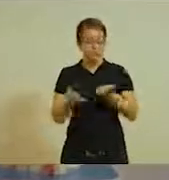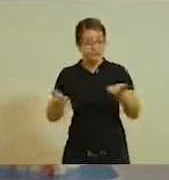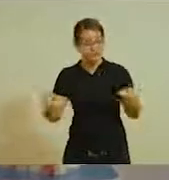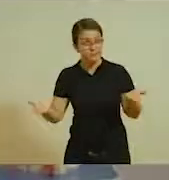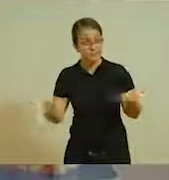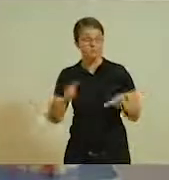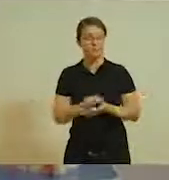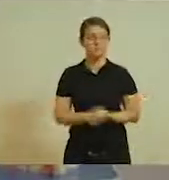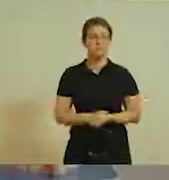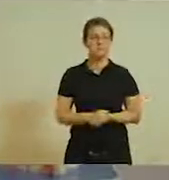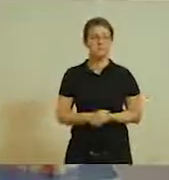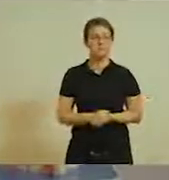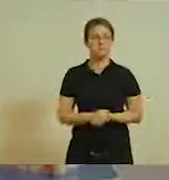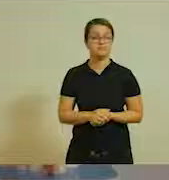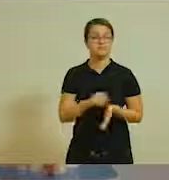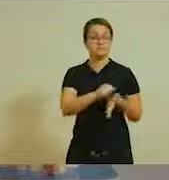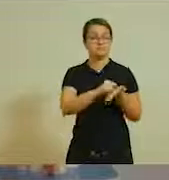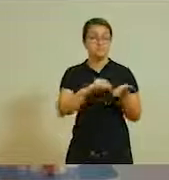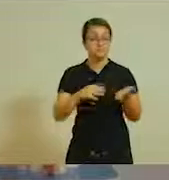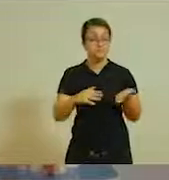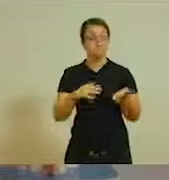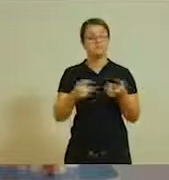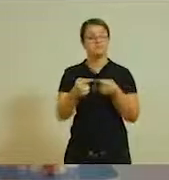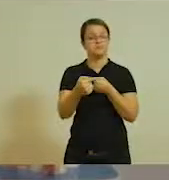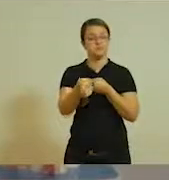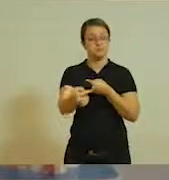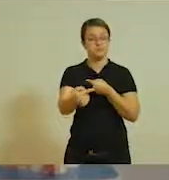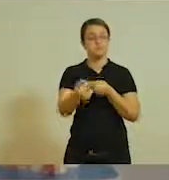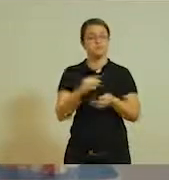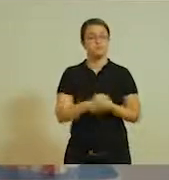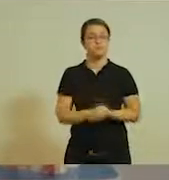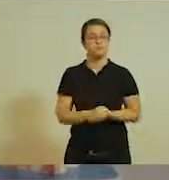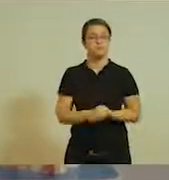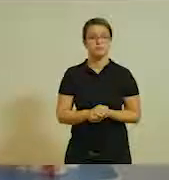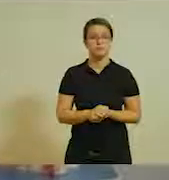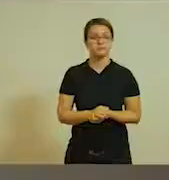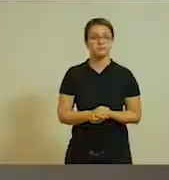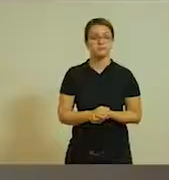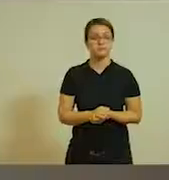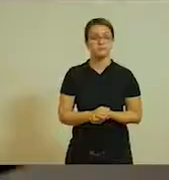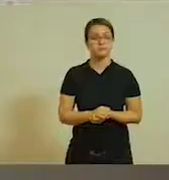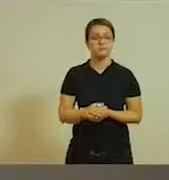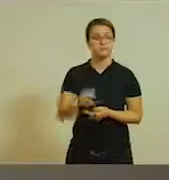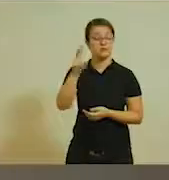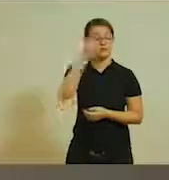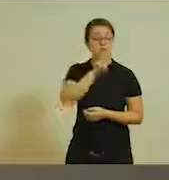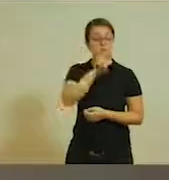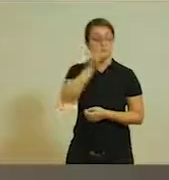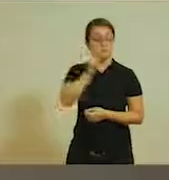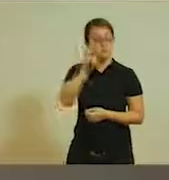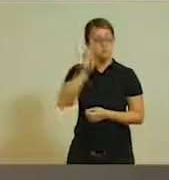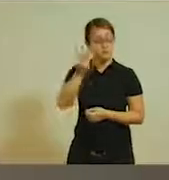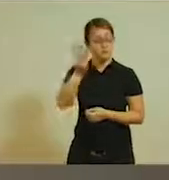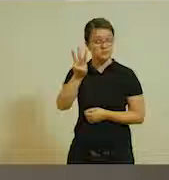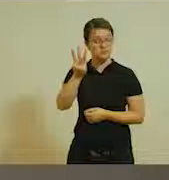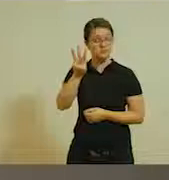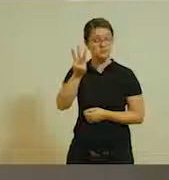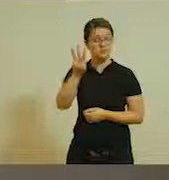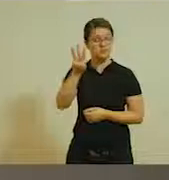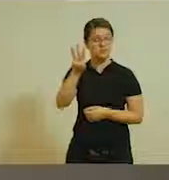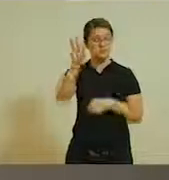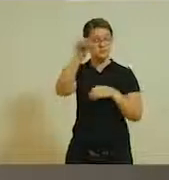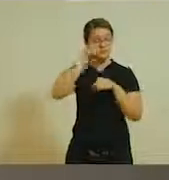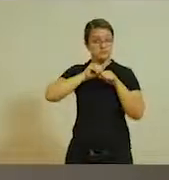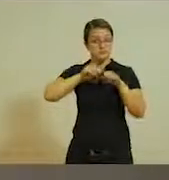E é isso, pessoal. Essas foram as atividades dessa semana. Não esqueça, compartilhe esse link que está aqui no